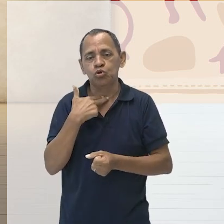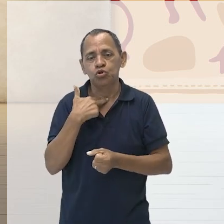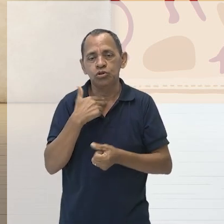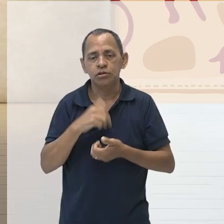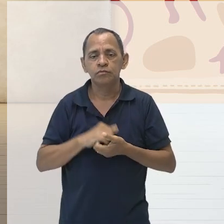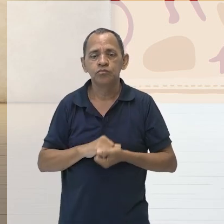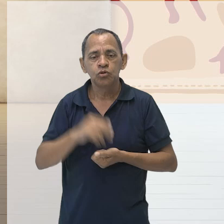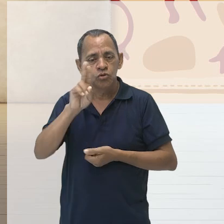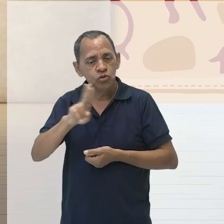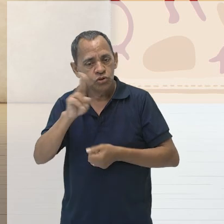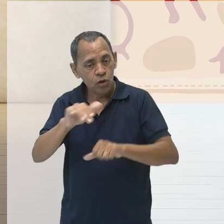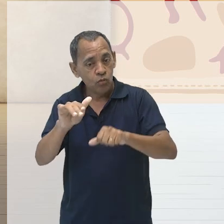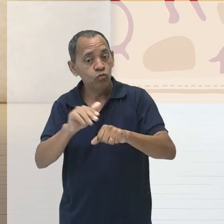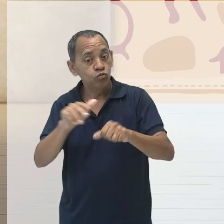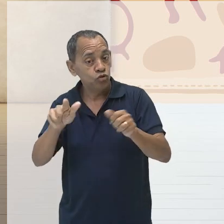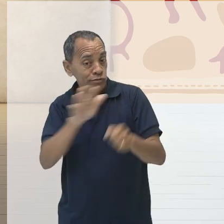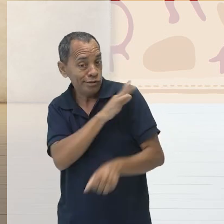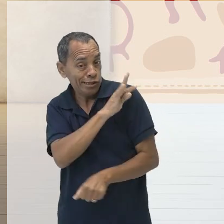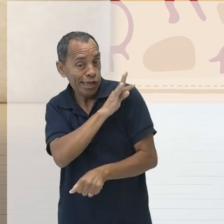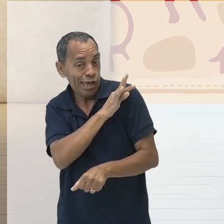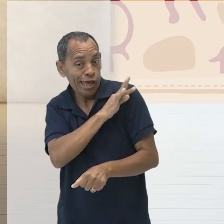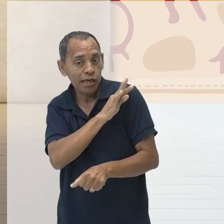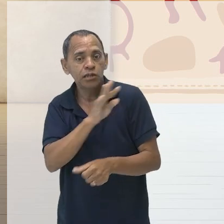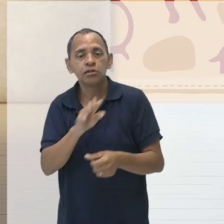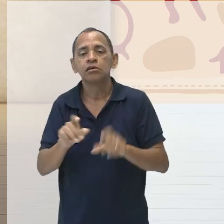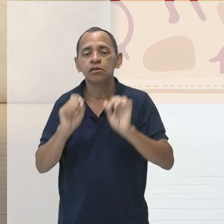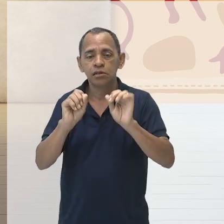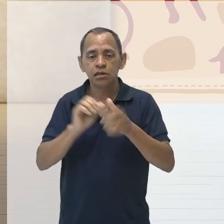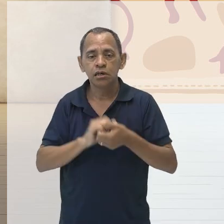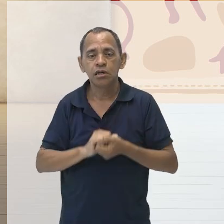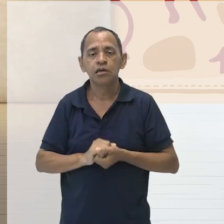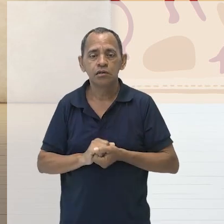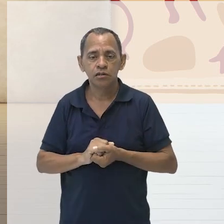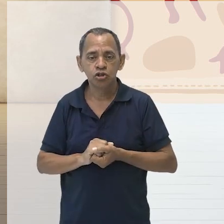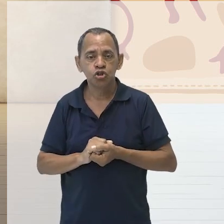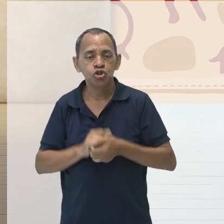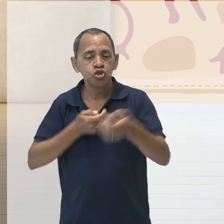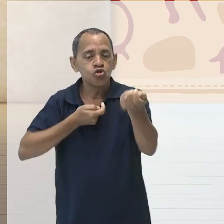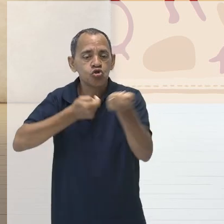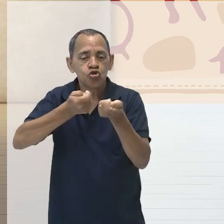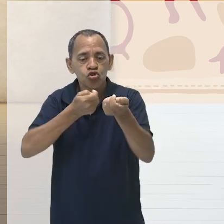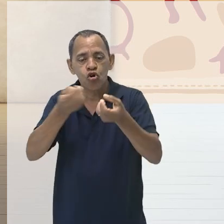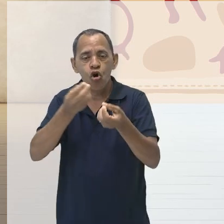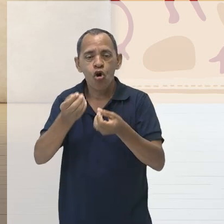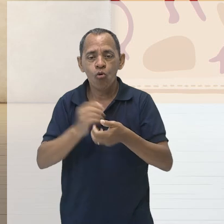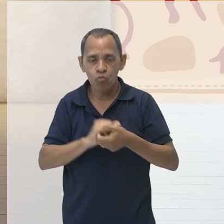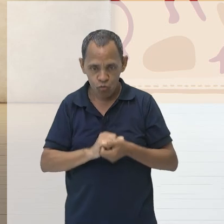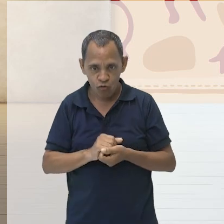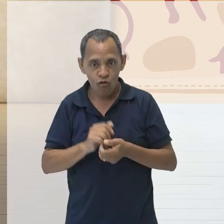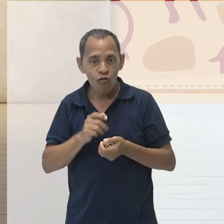de medida de força, como o agarramento dos membros superiores e